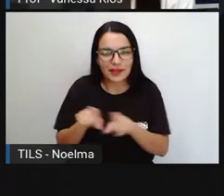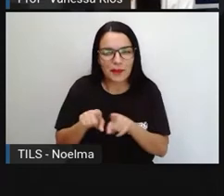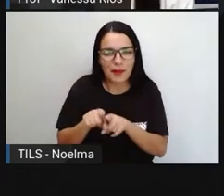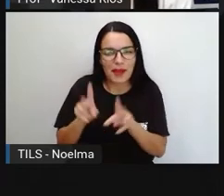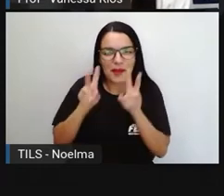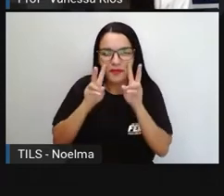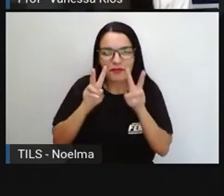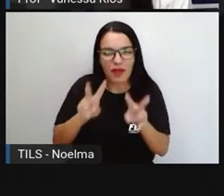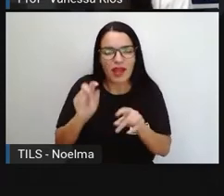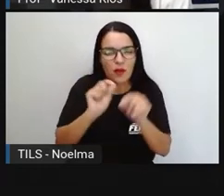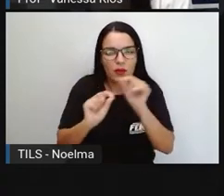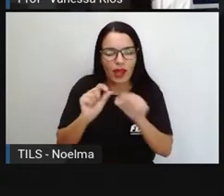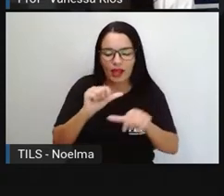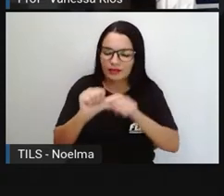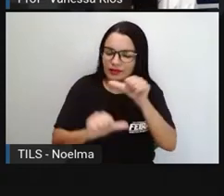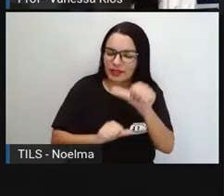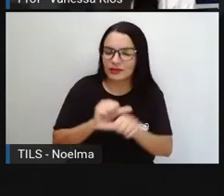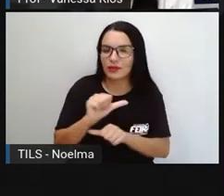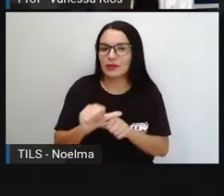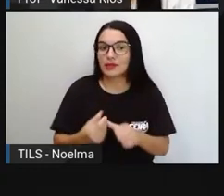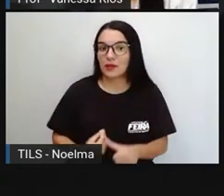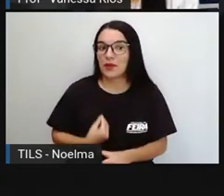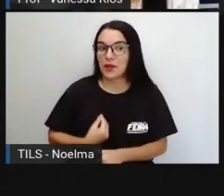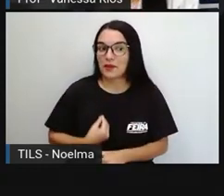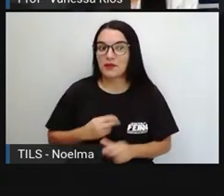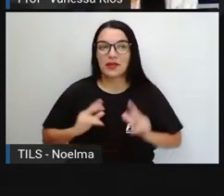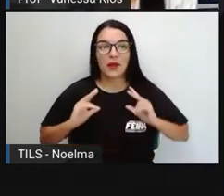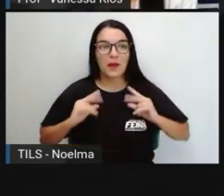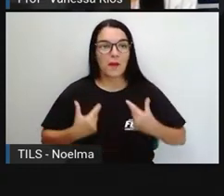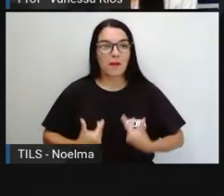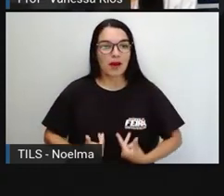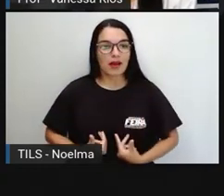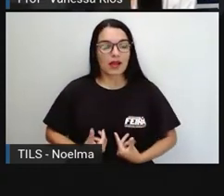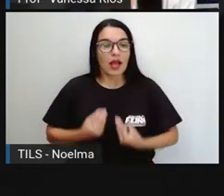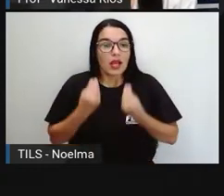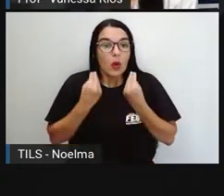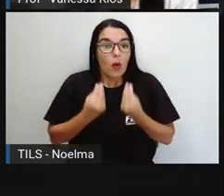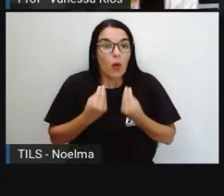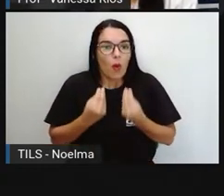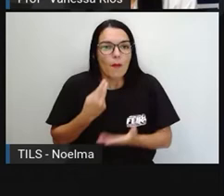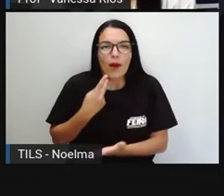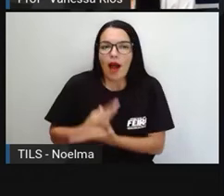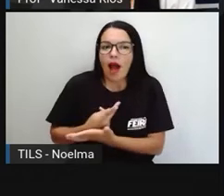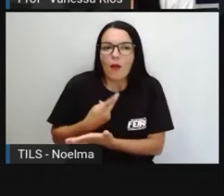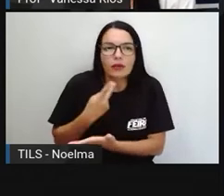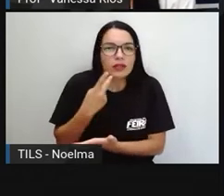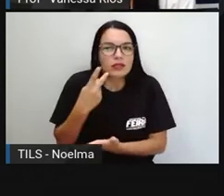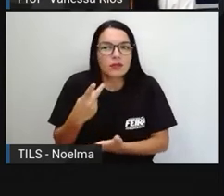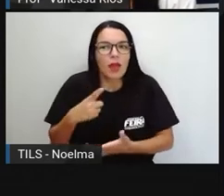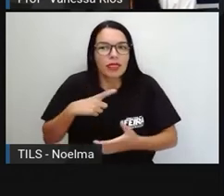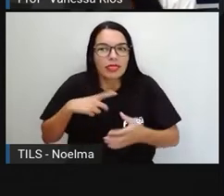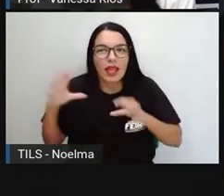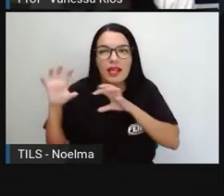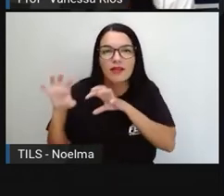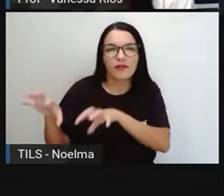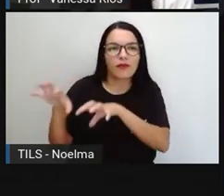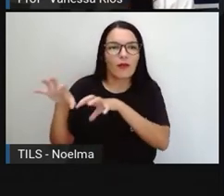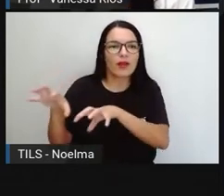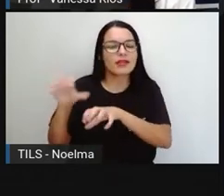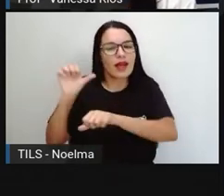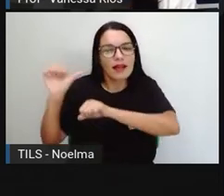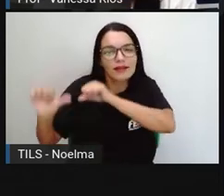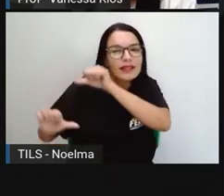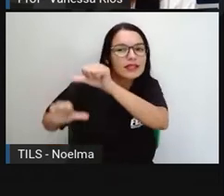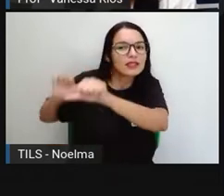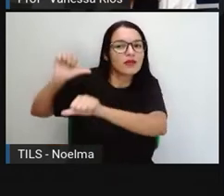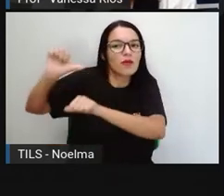aí a transformação da vida humana e como isso, né, como os acontecimentos vão influenciando e vão mudando